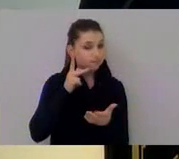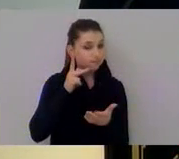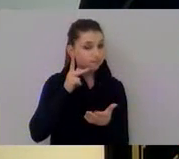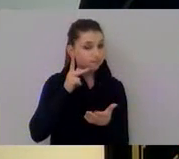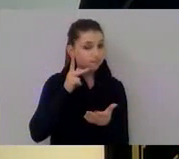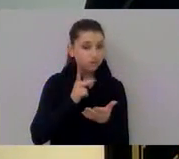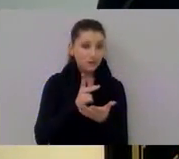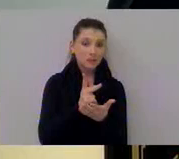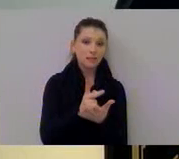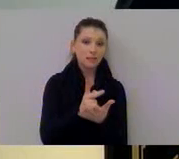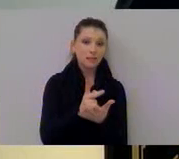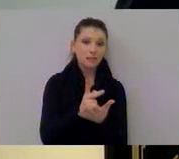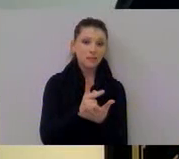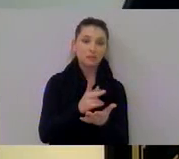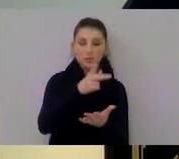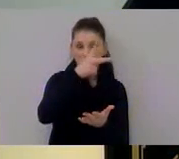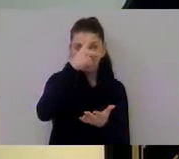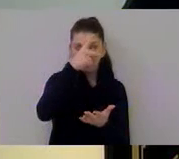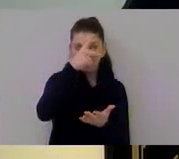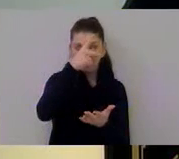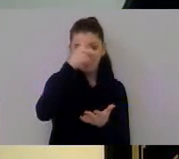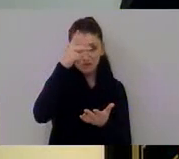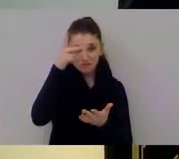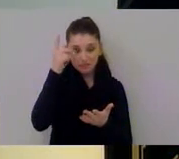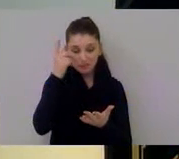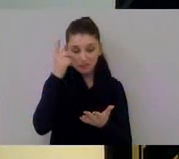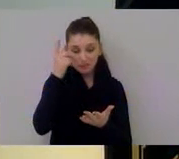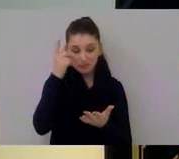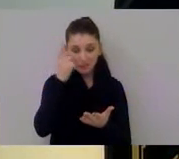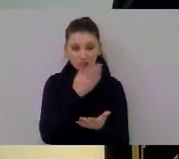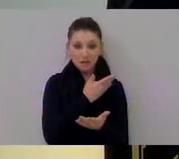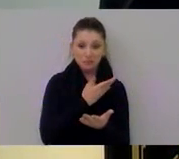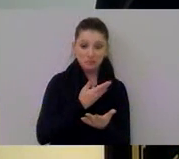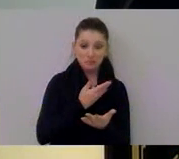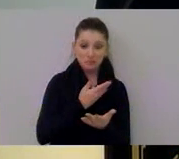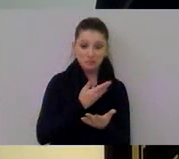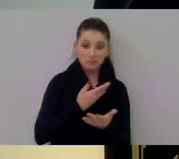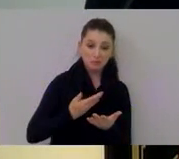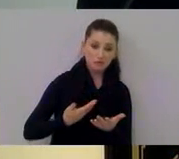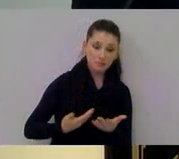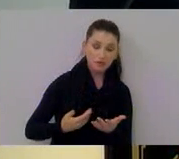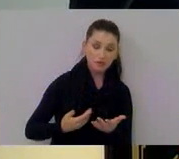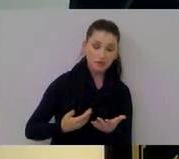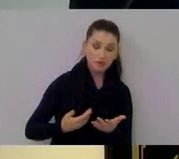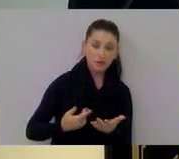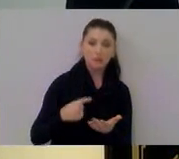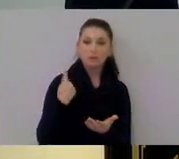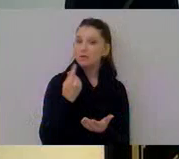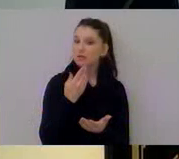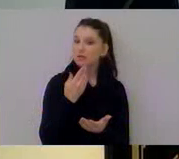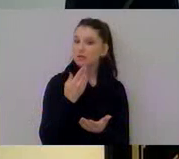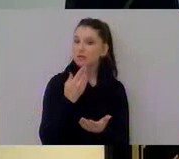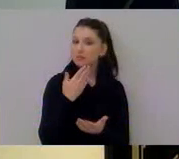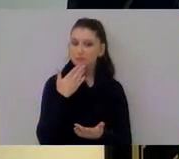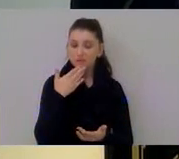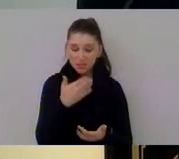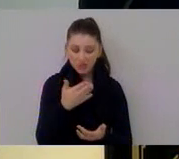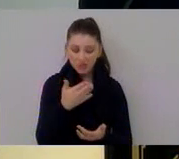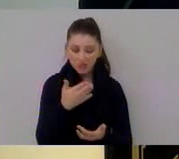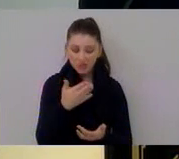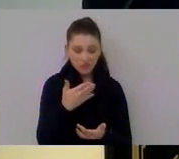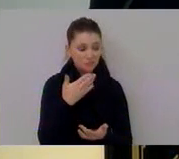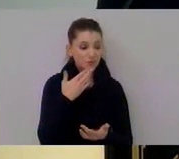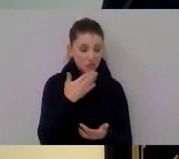federal, estão pedindo. O nosso é o problema que vamos conseguir fazer. É